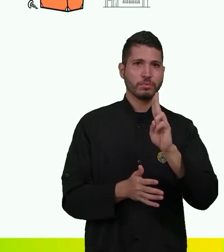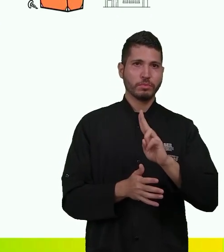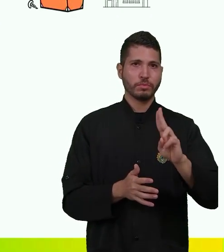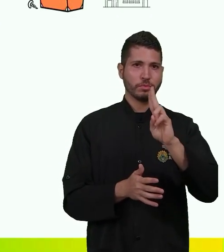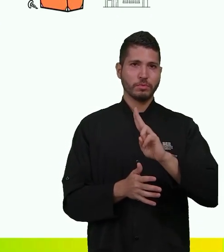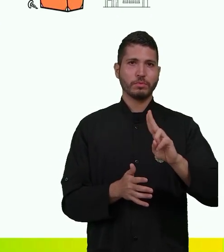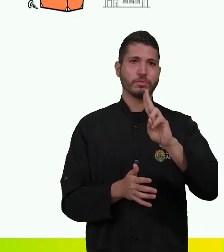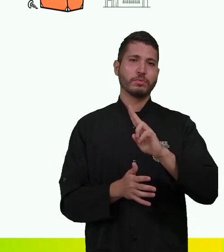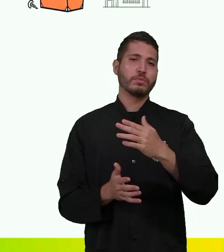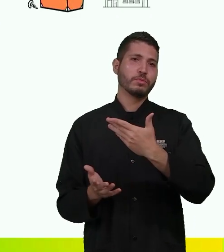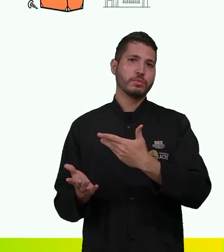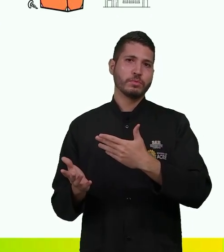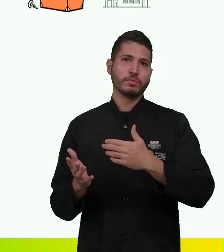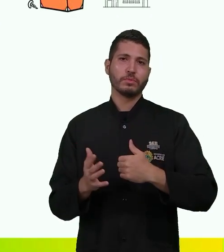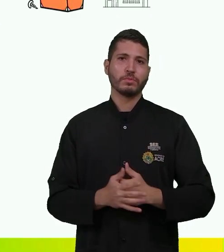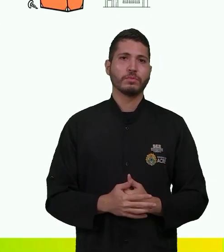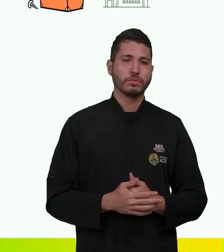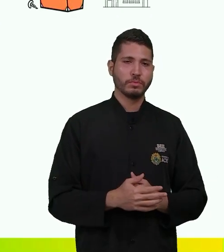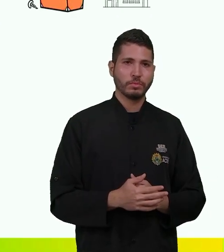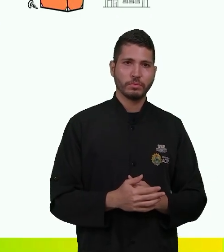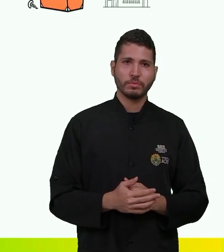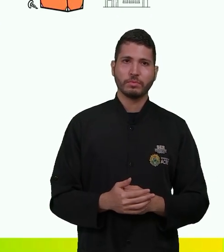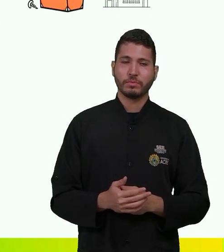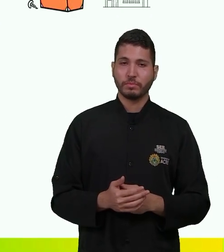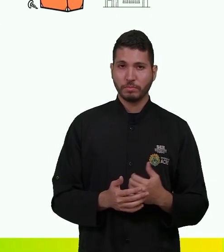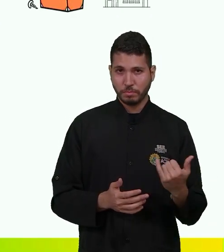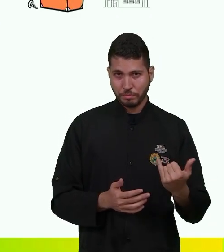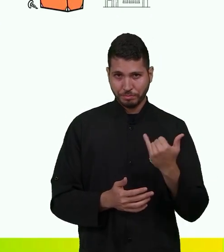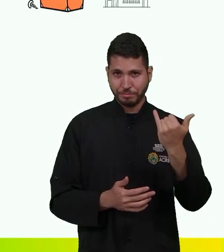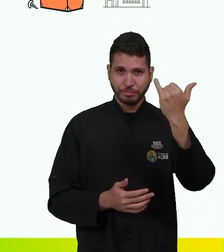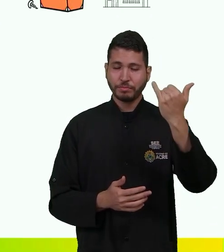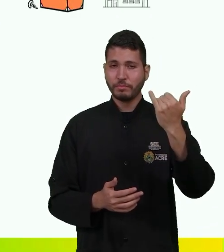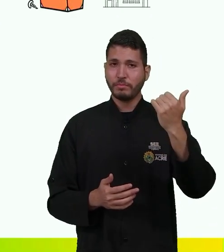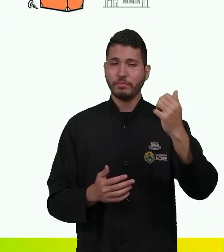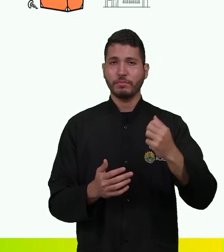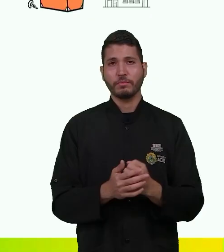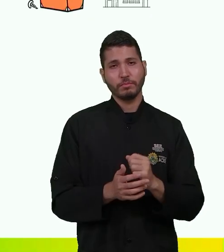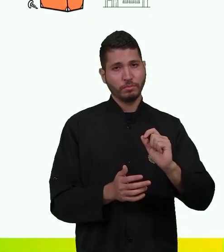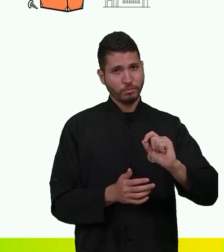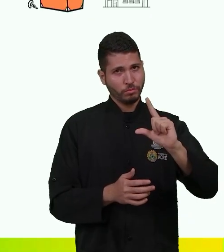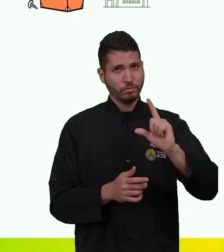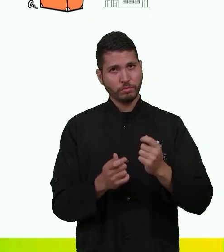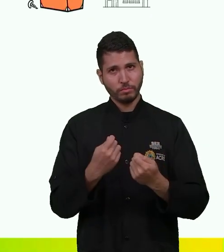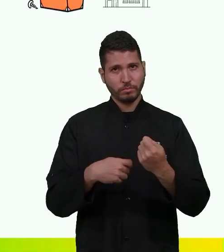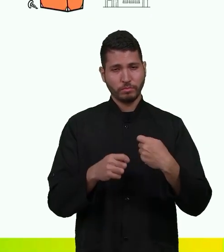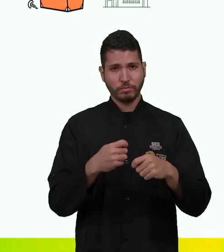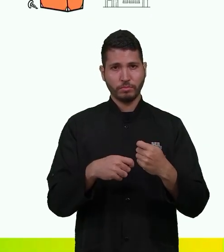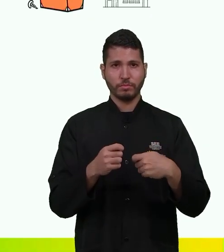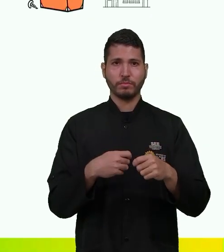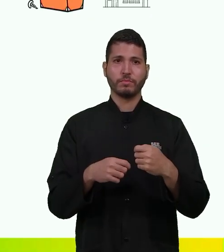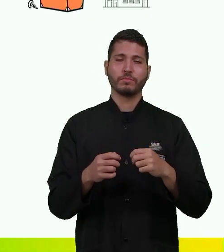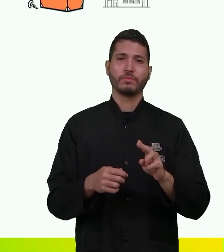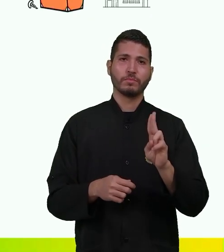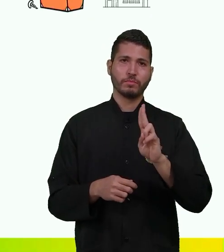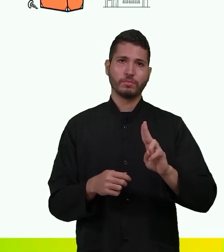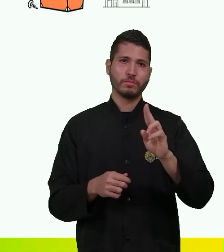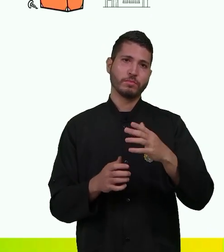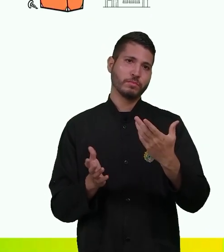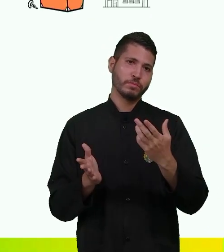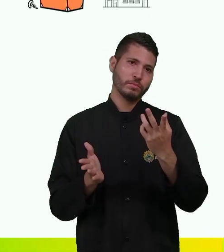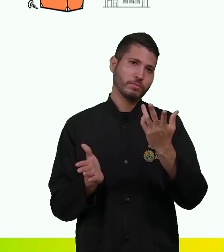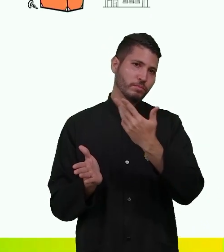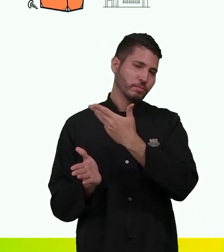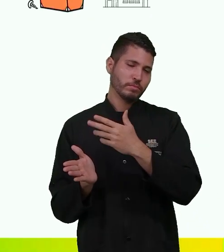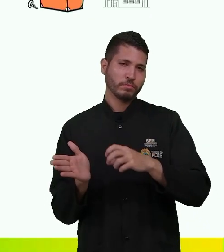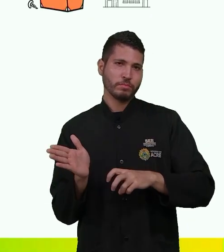A locomotiva a vapor, ela impulsionou o crescimento econômico, transformando os meios de transporte. Surgiu